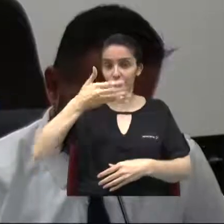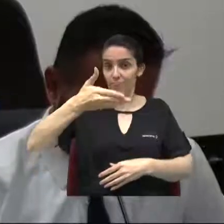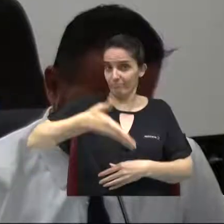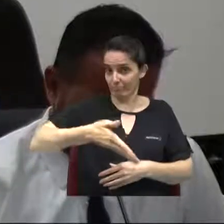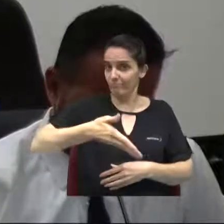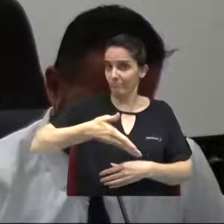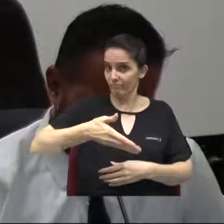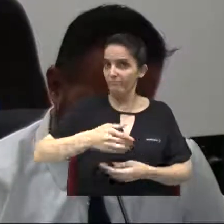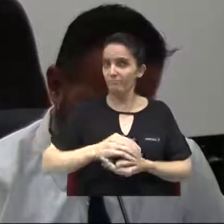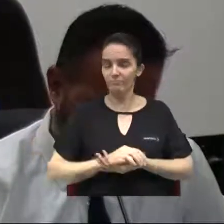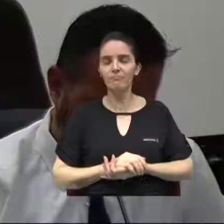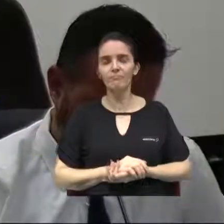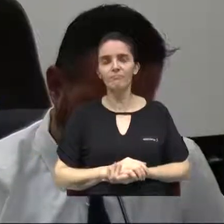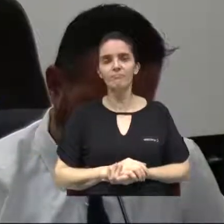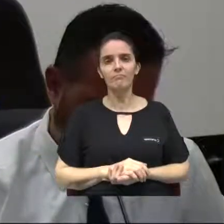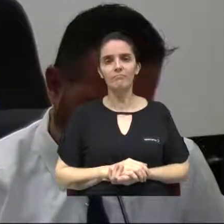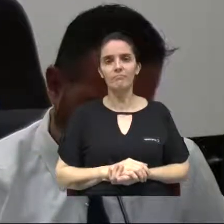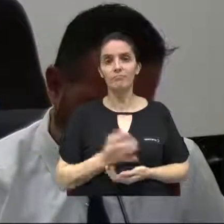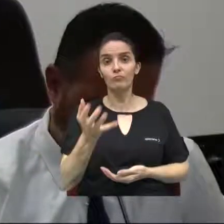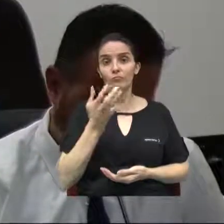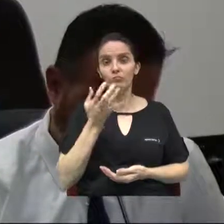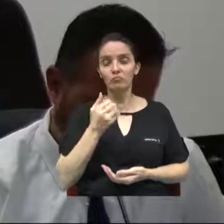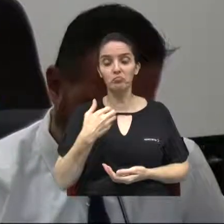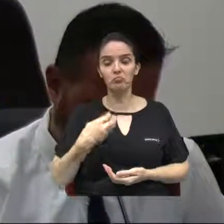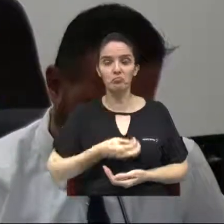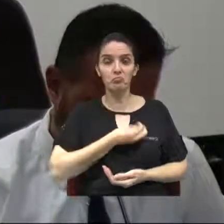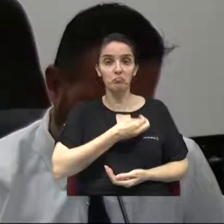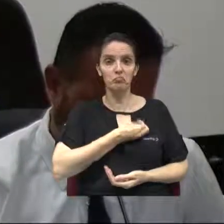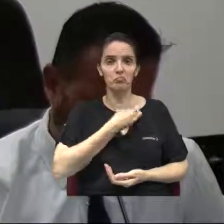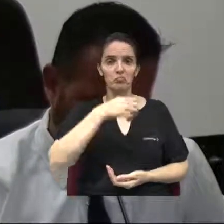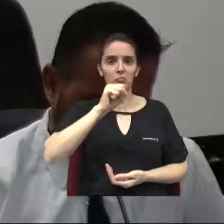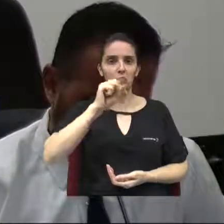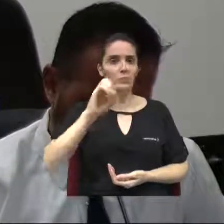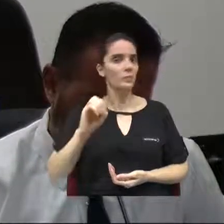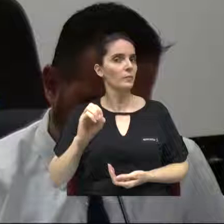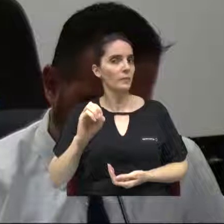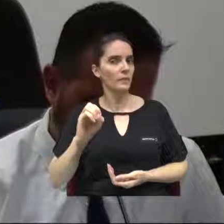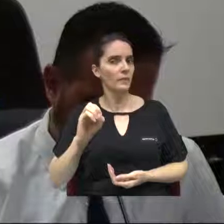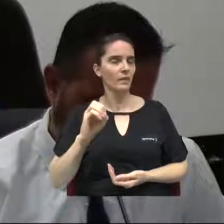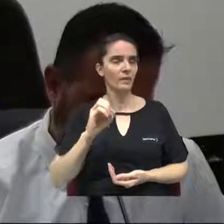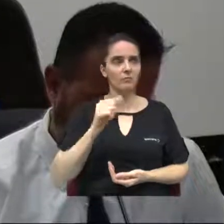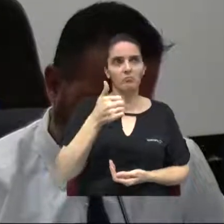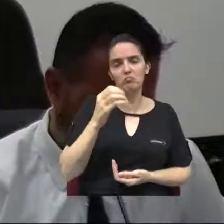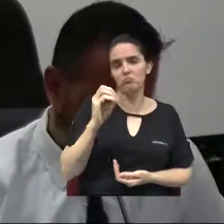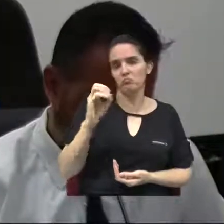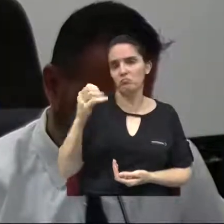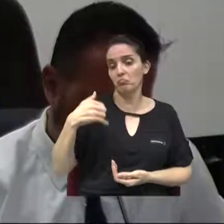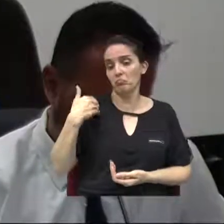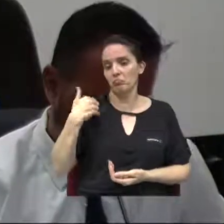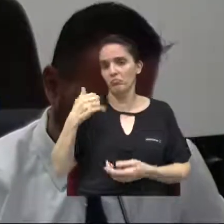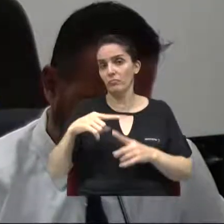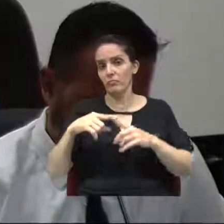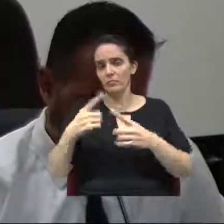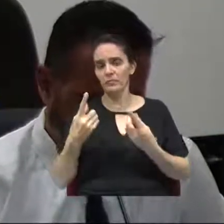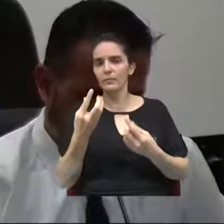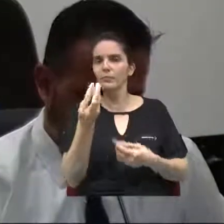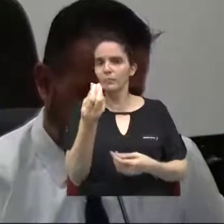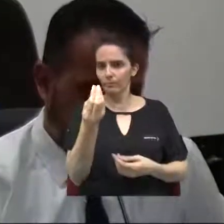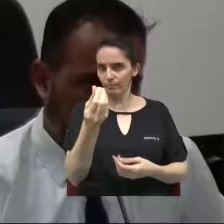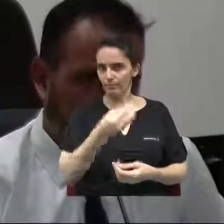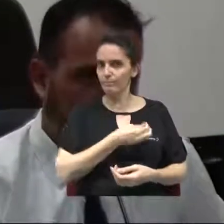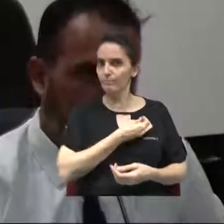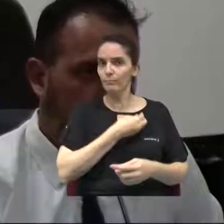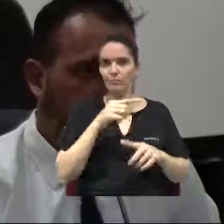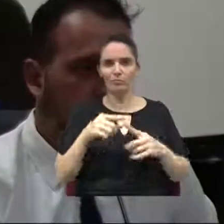estou vivendo hoje. Gostaria de viver 80, 100 anos, mas com qualidade de vida. E a Alzheimer, ela não dá essa chance de qualidade